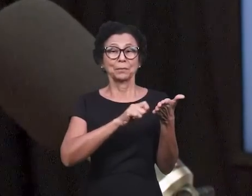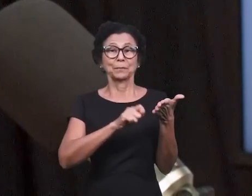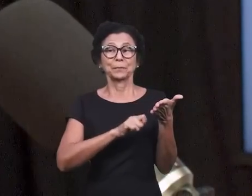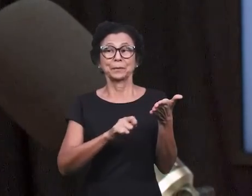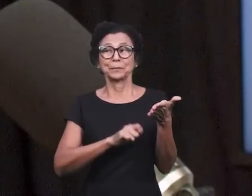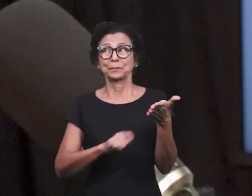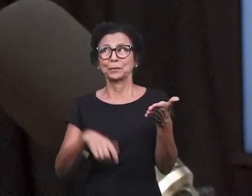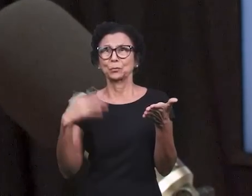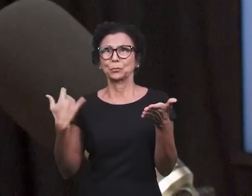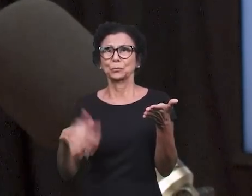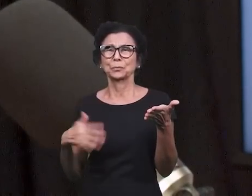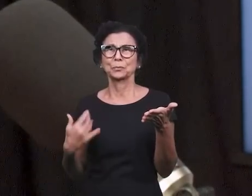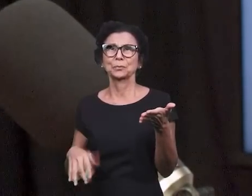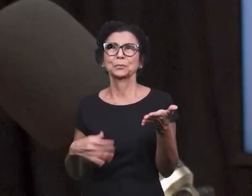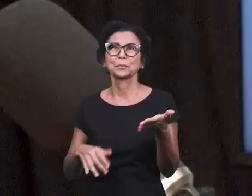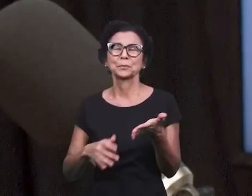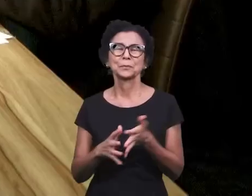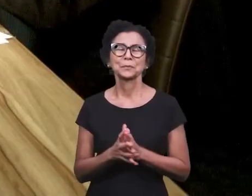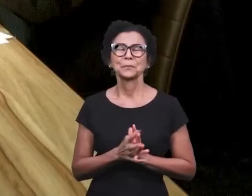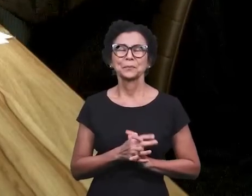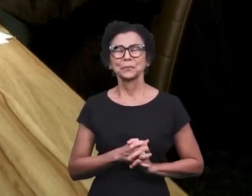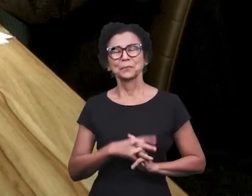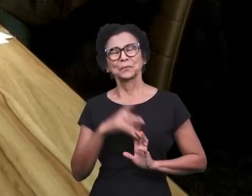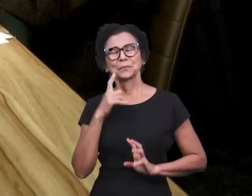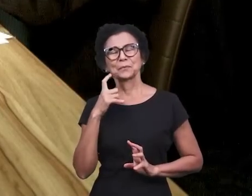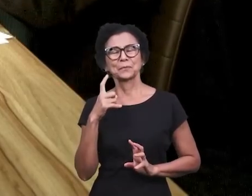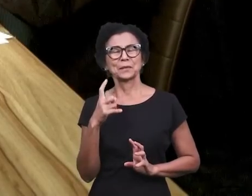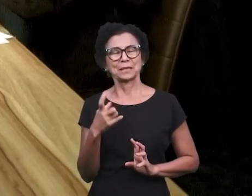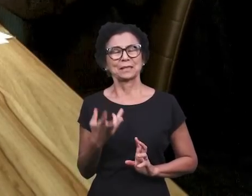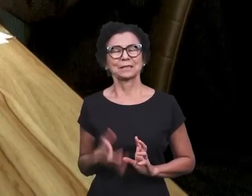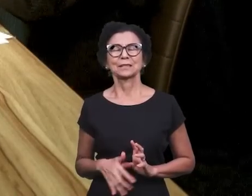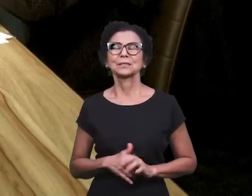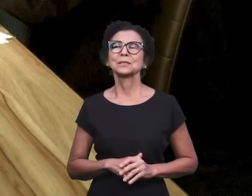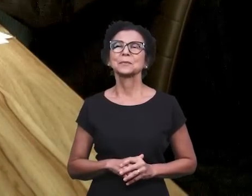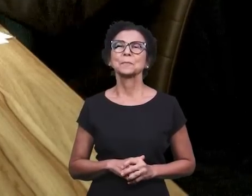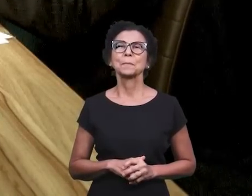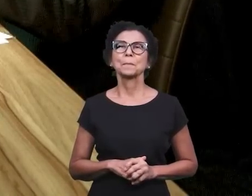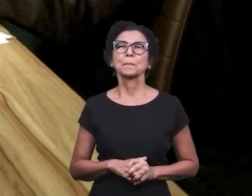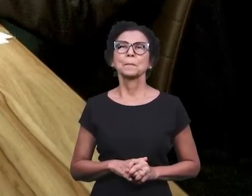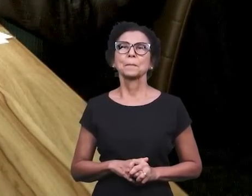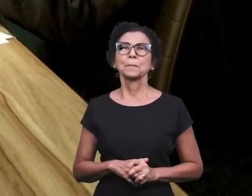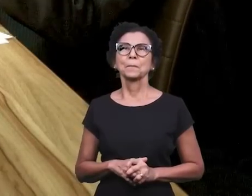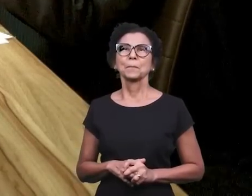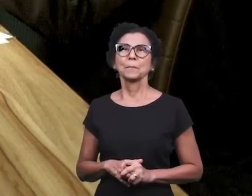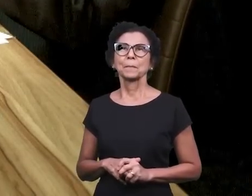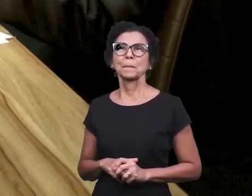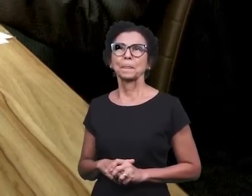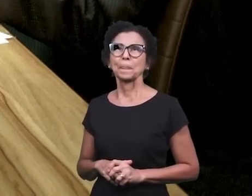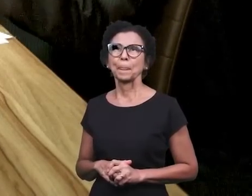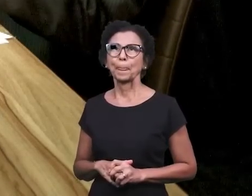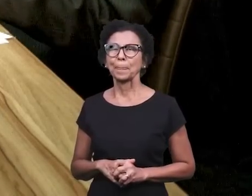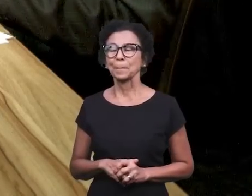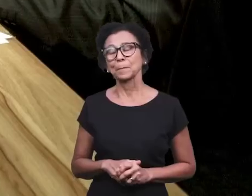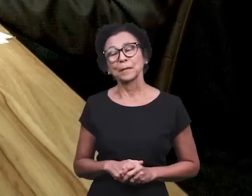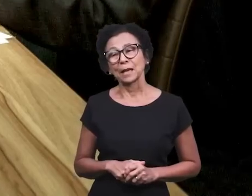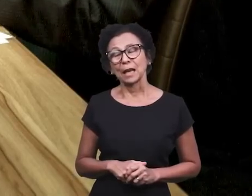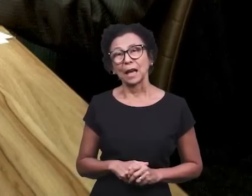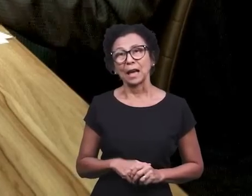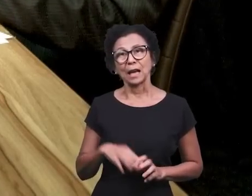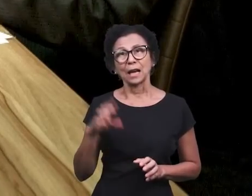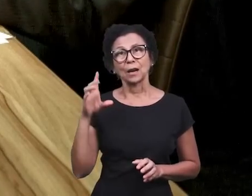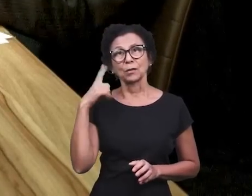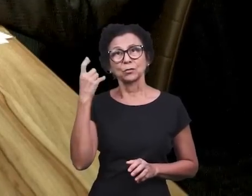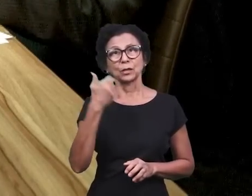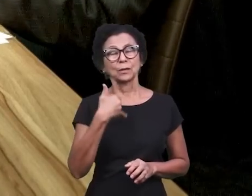muito específico, né? Você pensar... É muito interessante, assim, nós fomos vamos fazer a petição aqui agora, e a